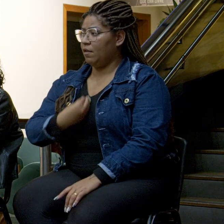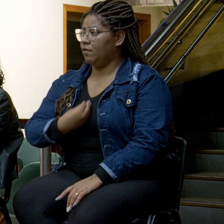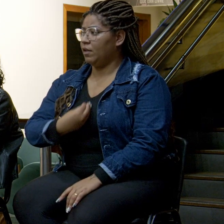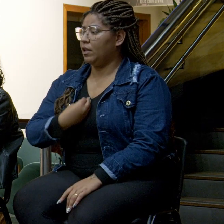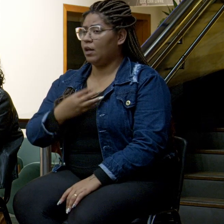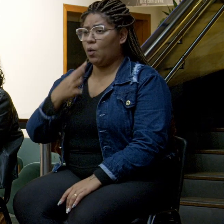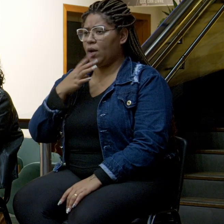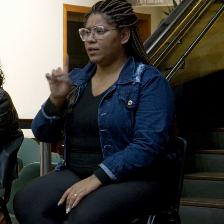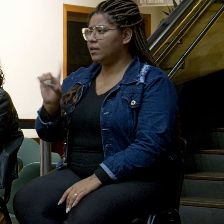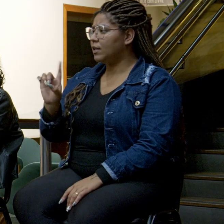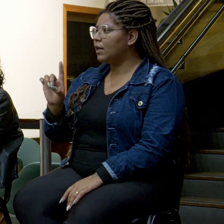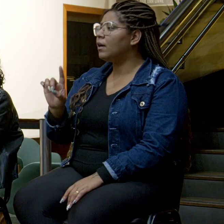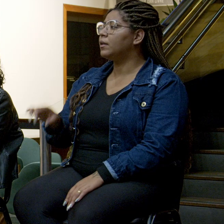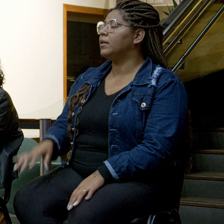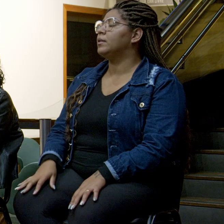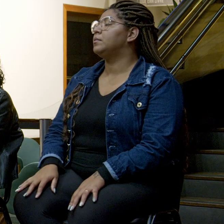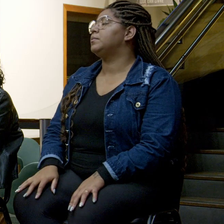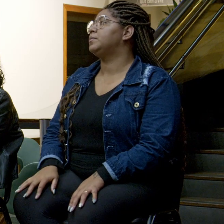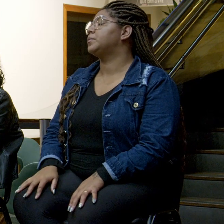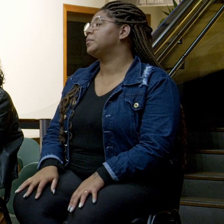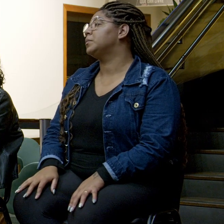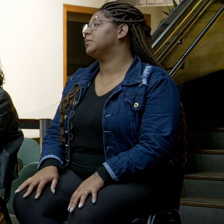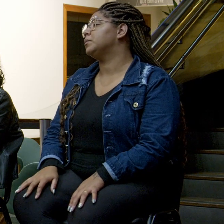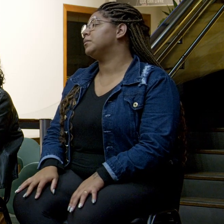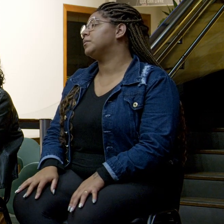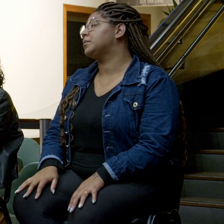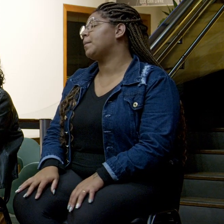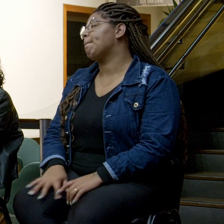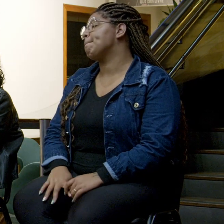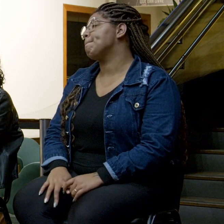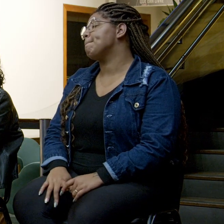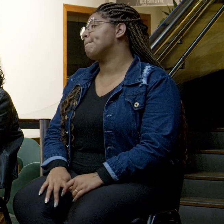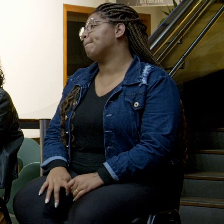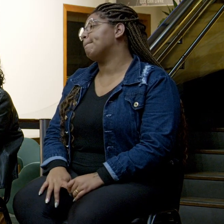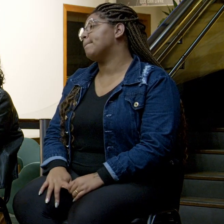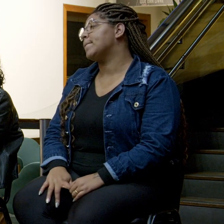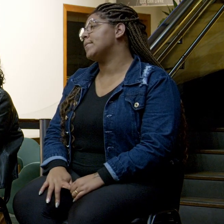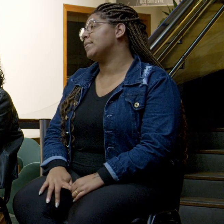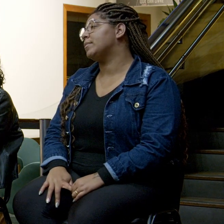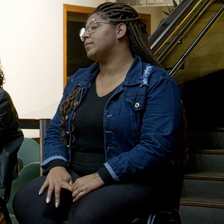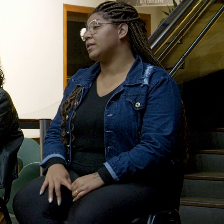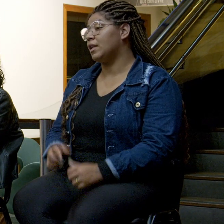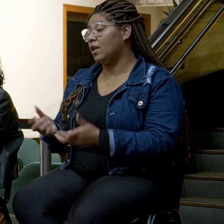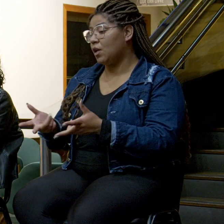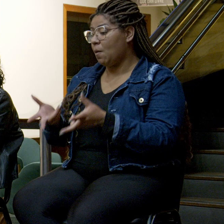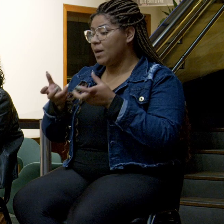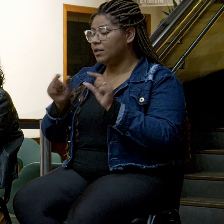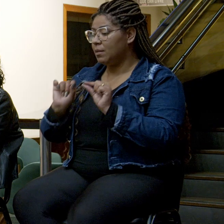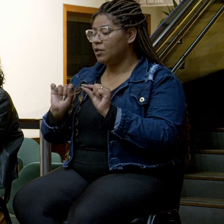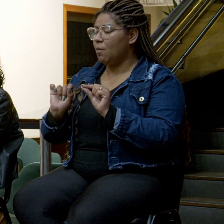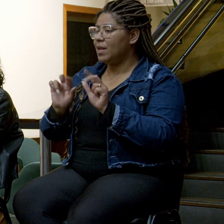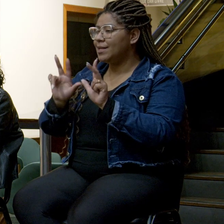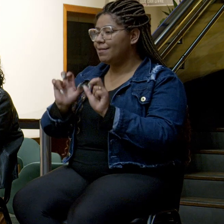algumas que eu não conhecia, algumas gravuras, né, e que vão, assim, que tocam nessa questão de gênero que a